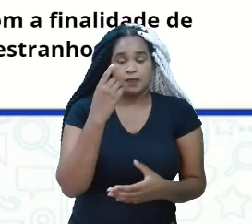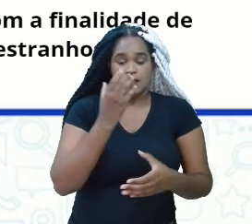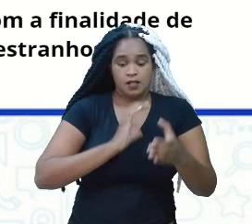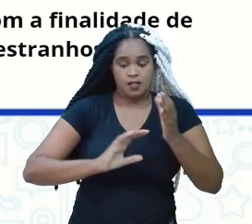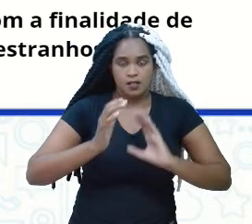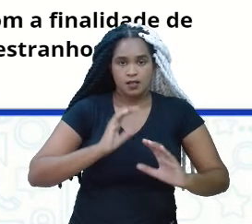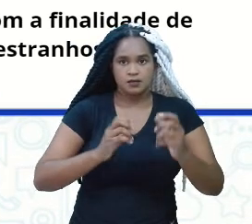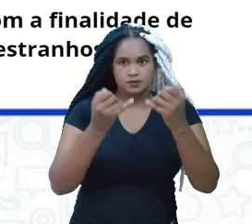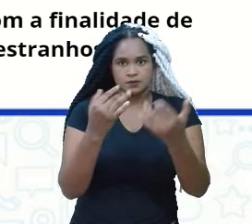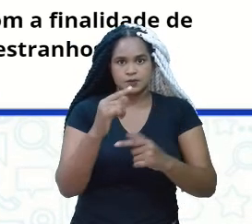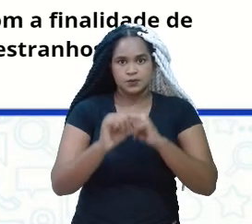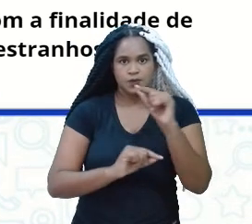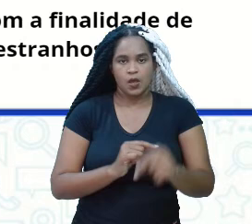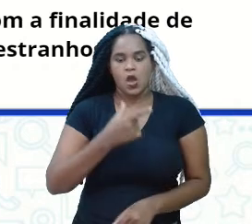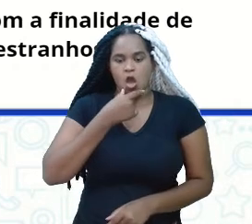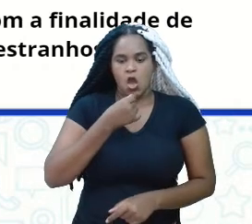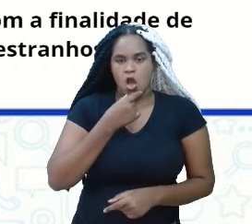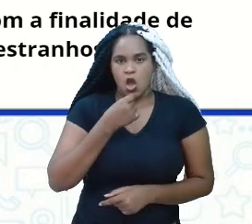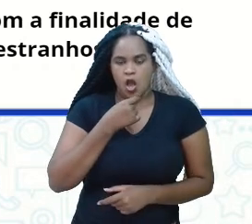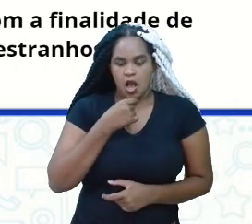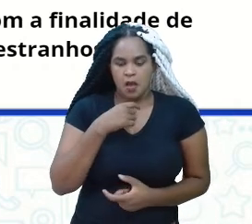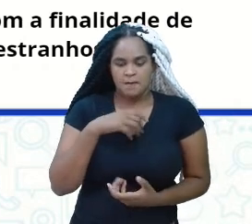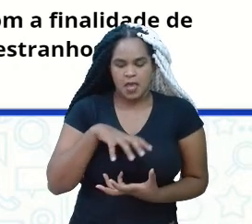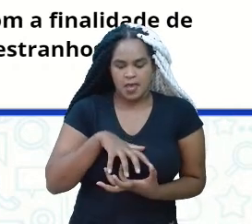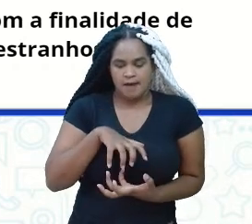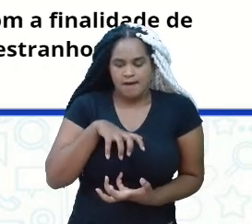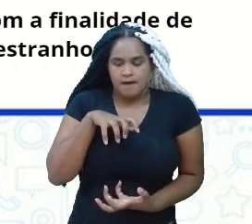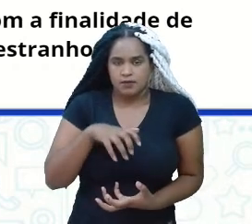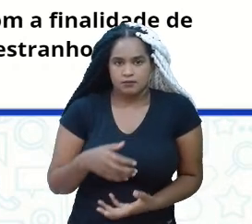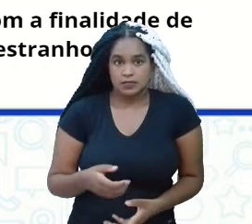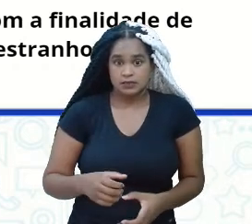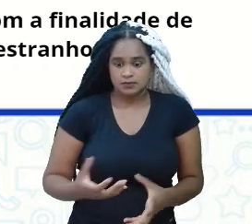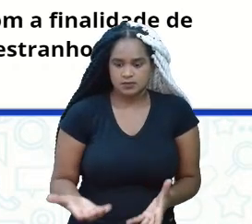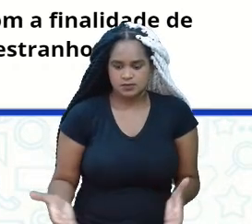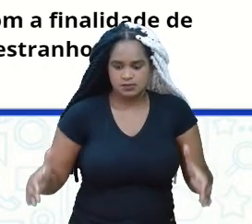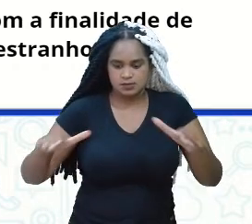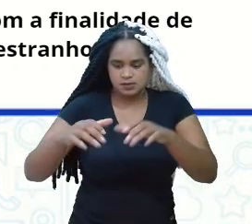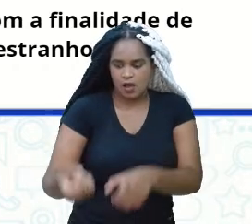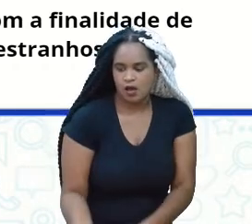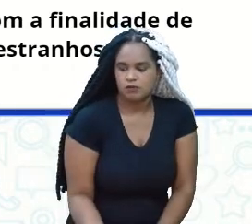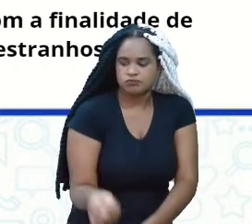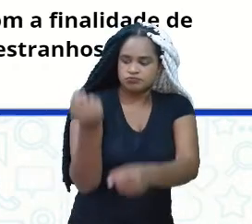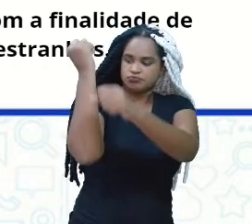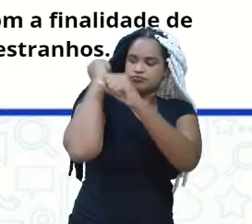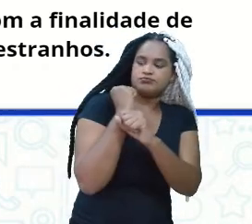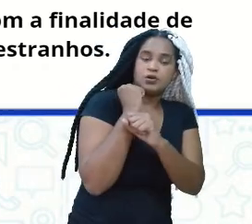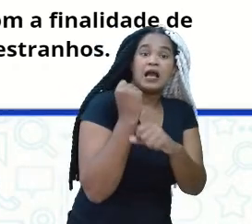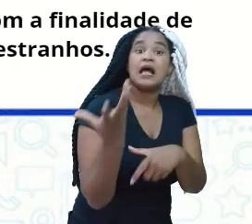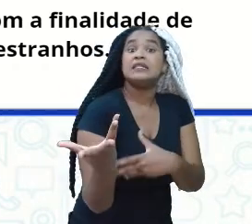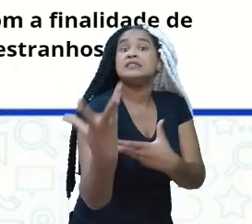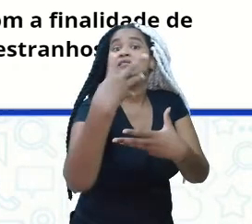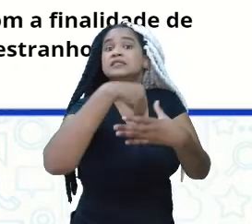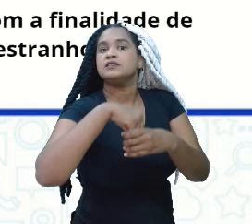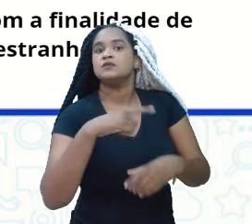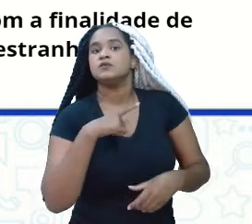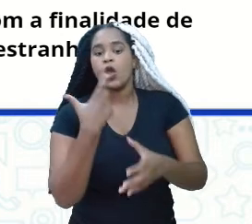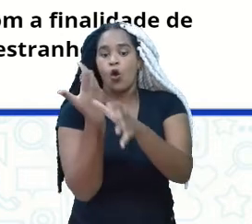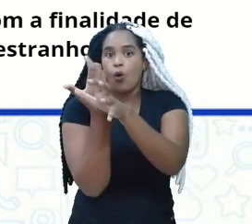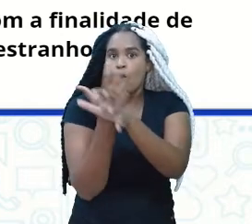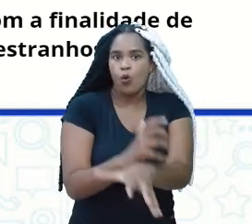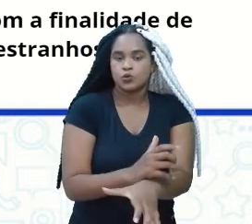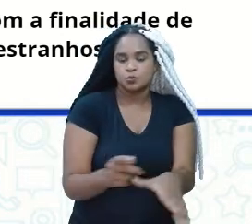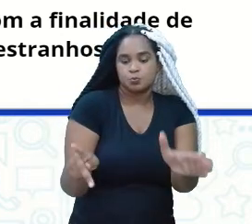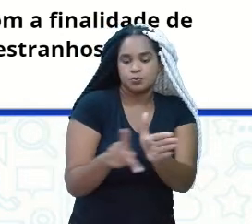velho e maltrapilho, que vive perambulando com um saco nas costas, onde guarda os ossos das crianças que ele